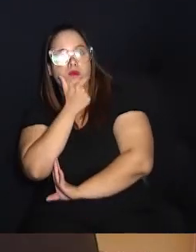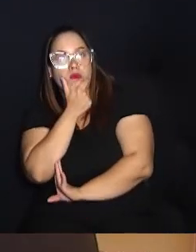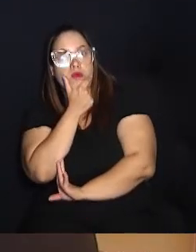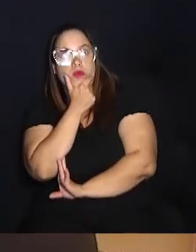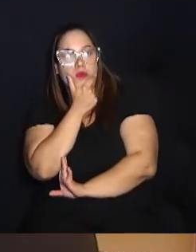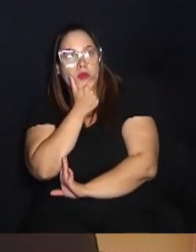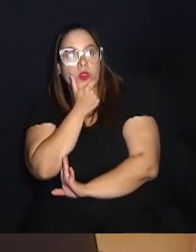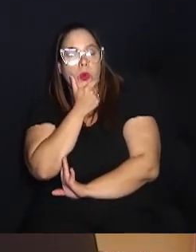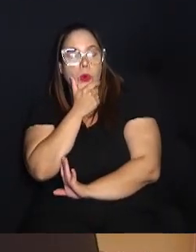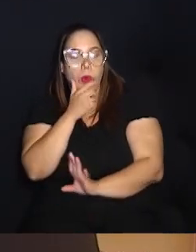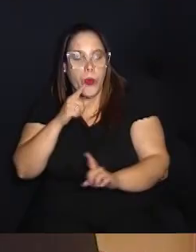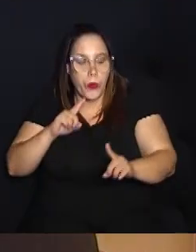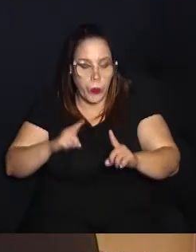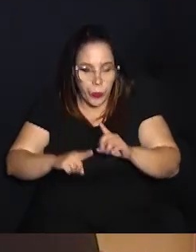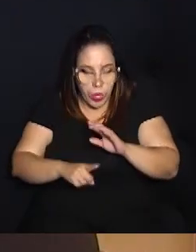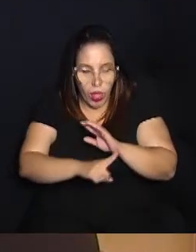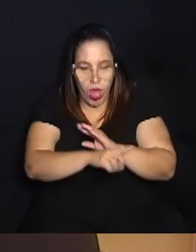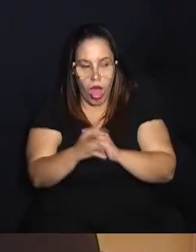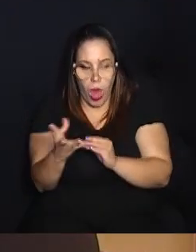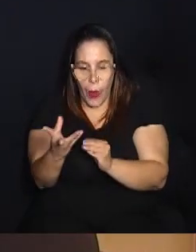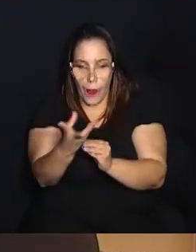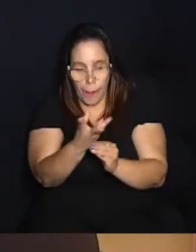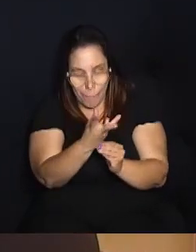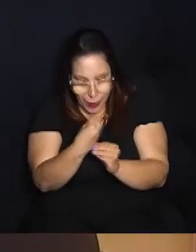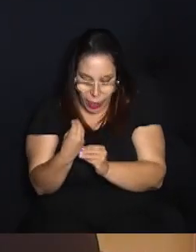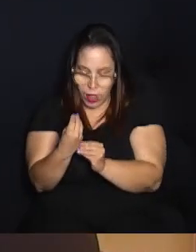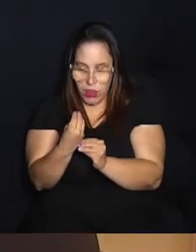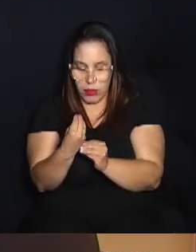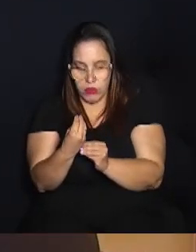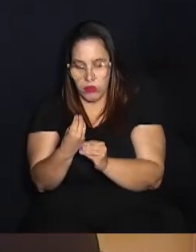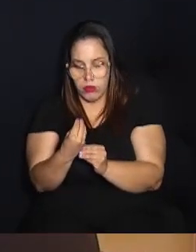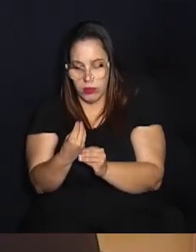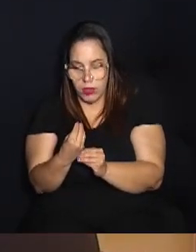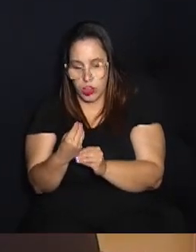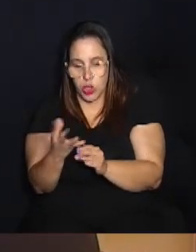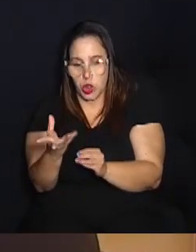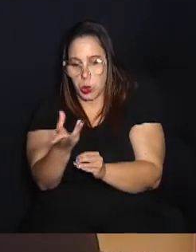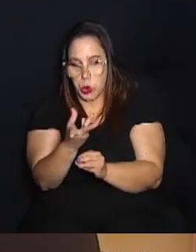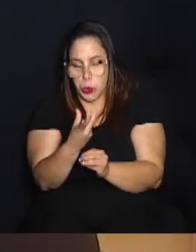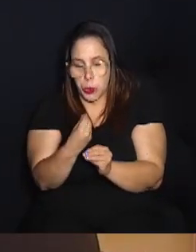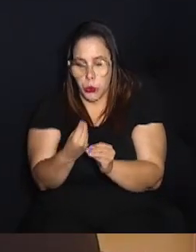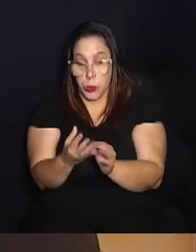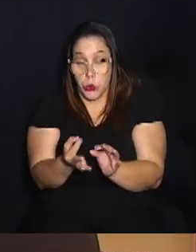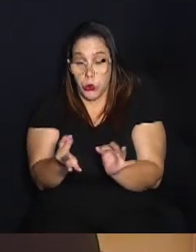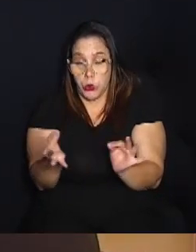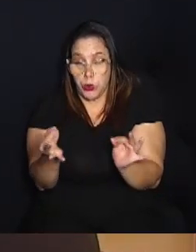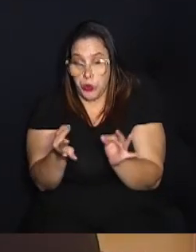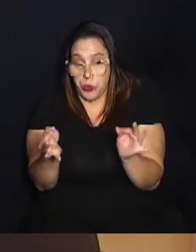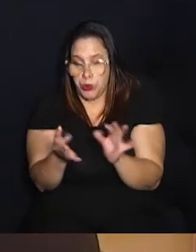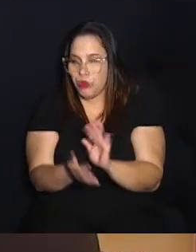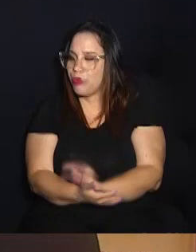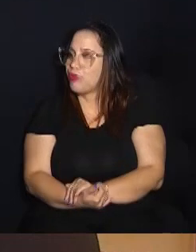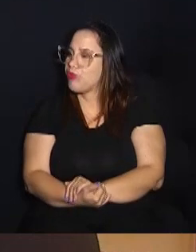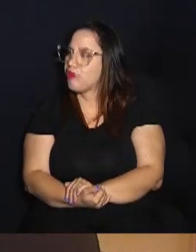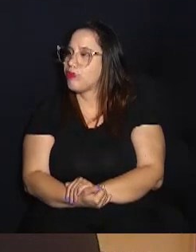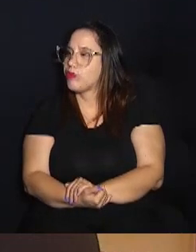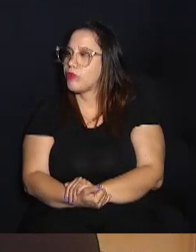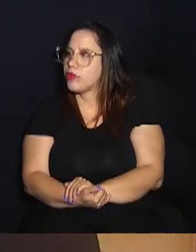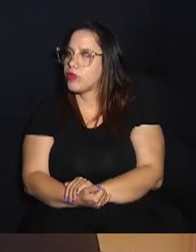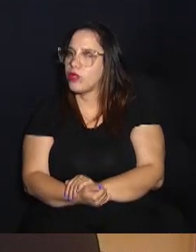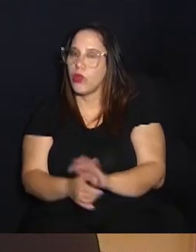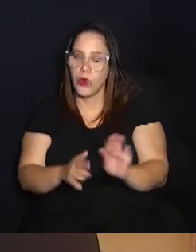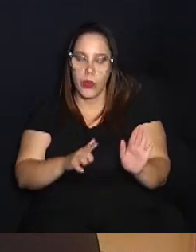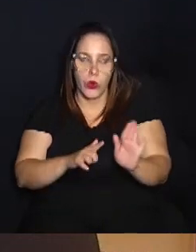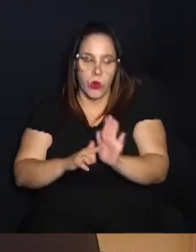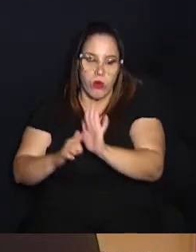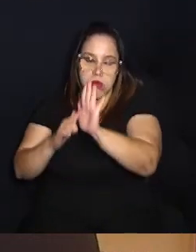uma produção muito profícua de artesanatos, tanto no campo da arte, no campo